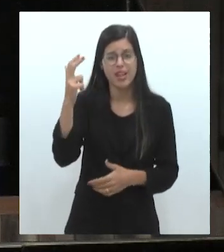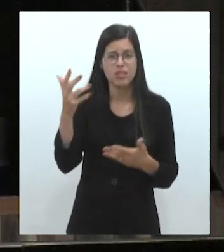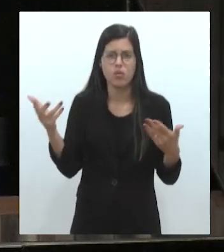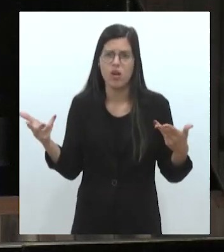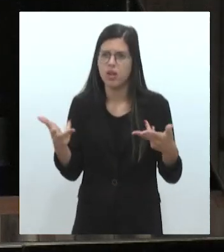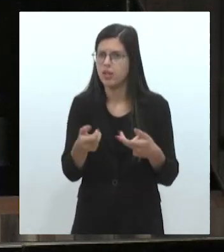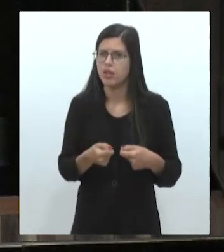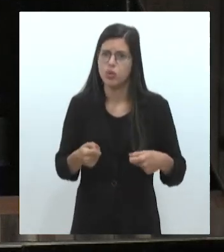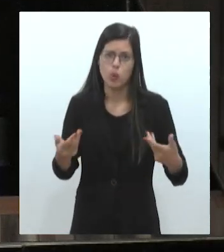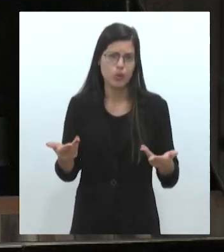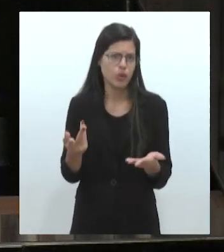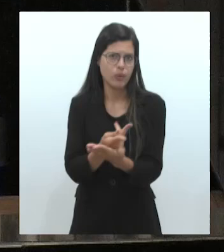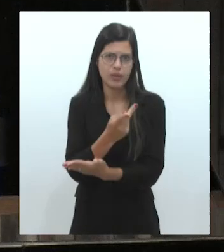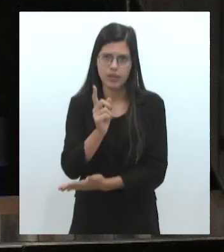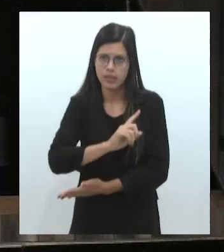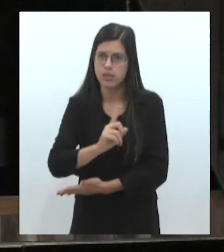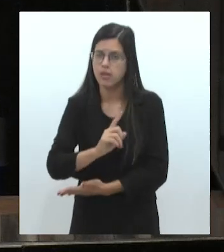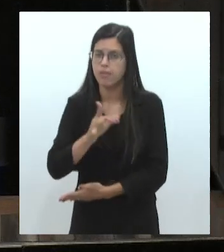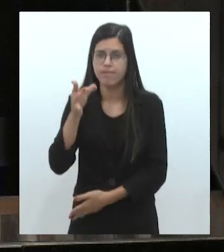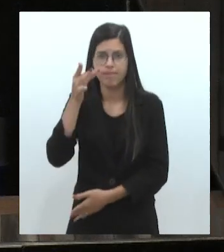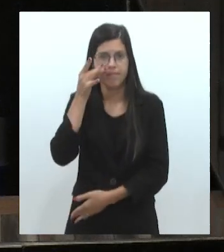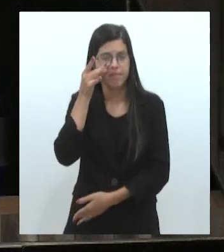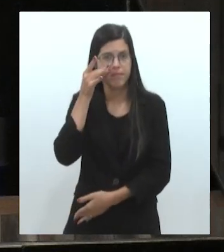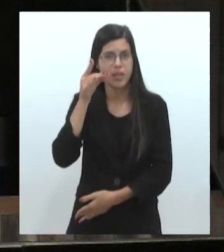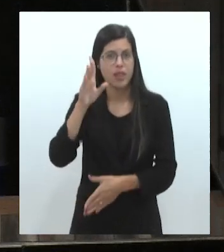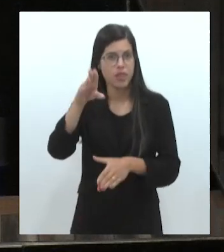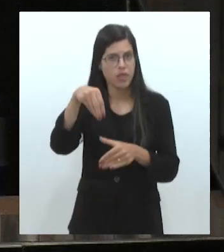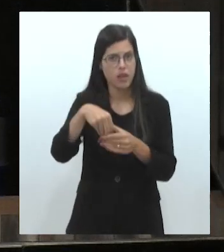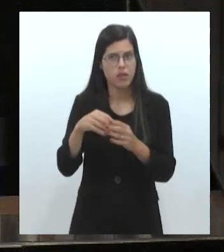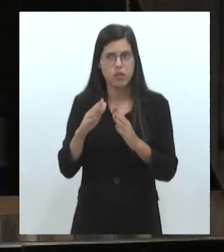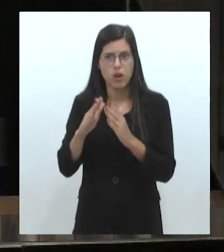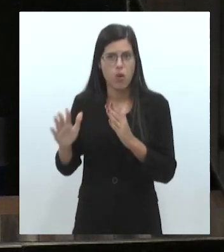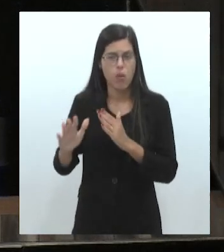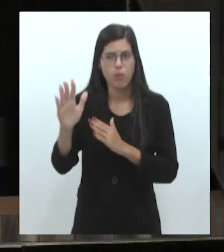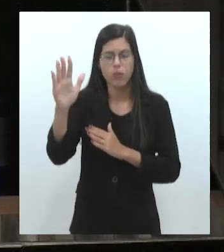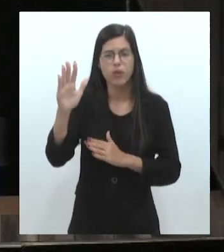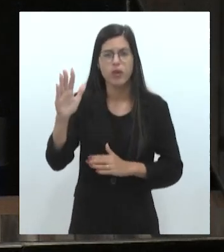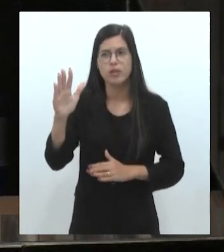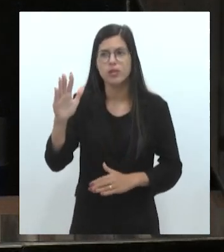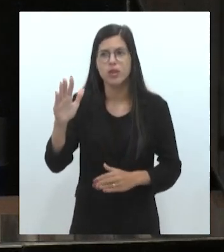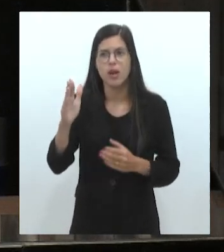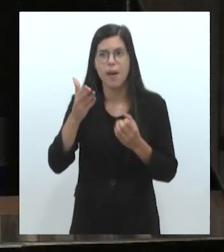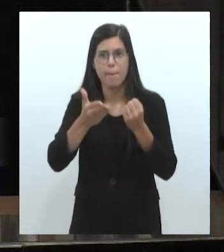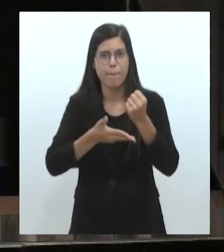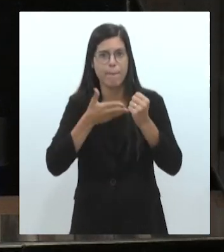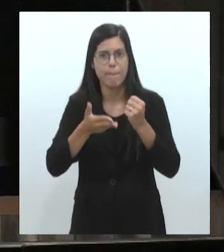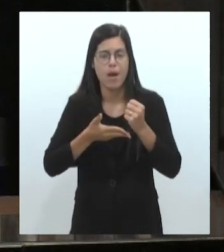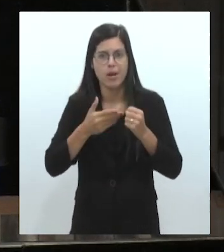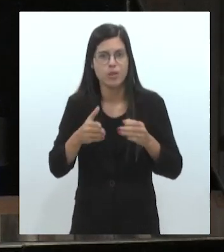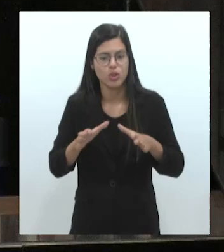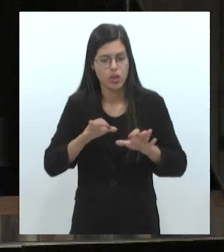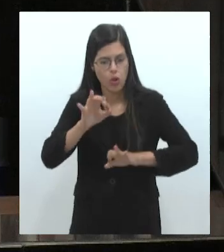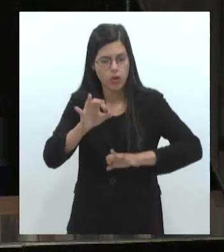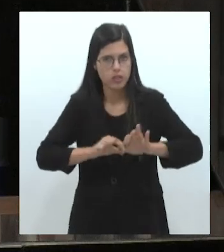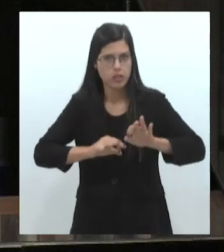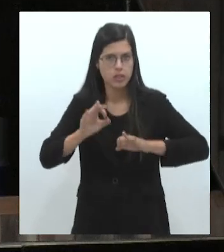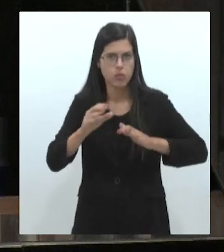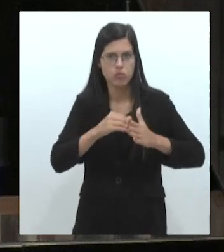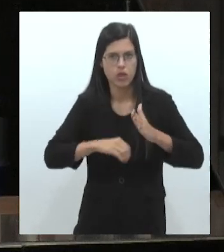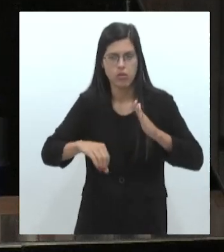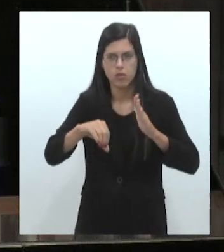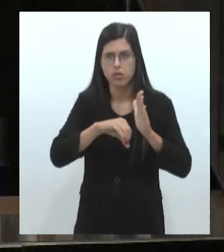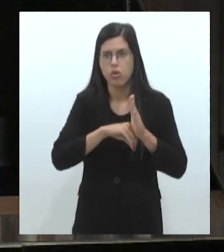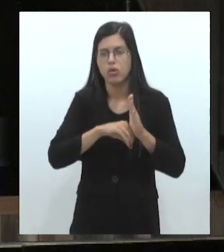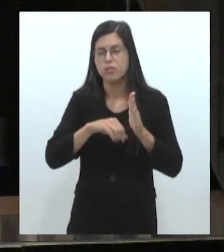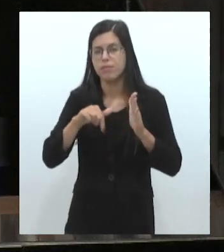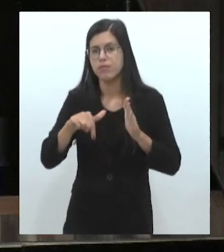é o que ocorre. A realidade é que, dentro das comunidades, está a base das organizações criminosas. Aqueles jovens